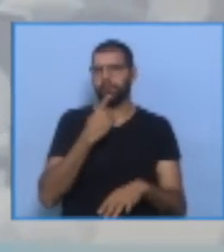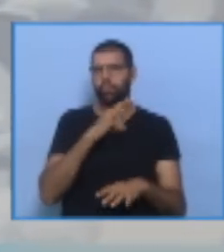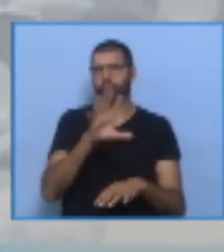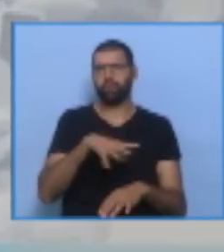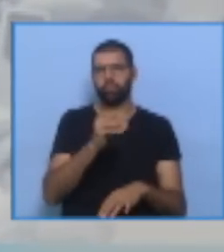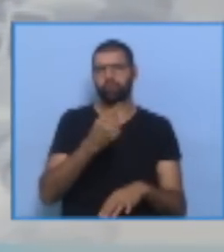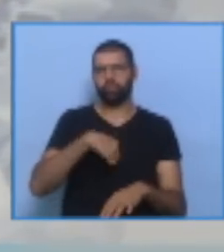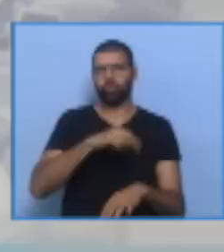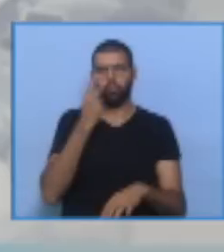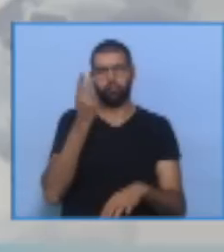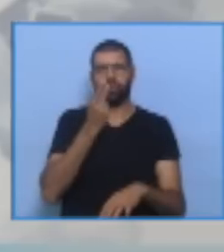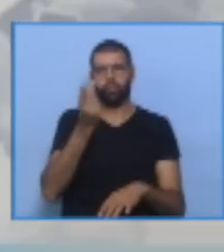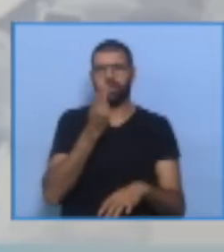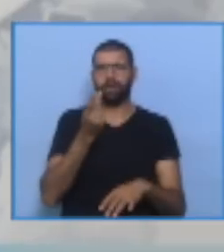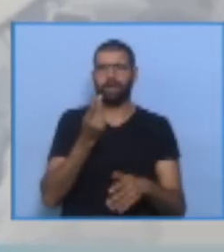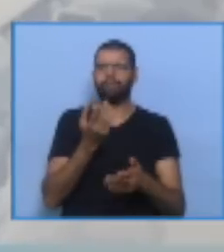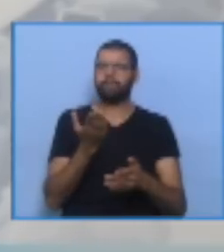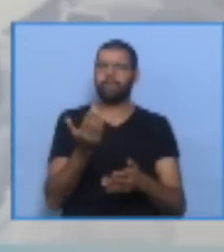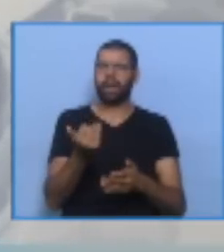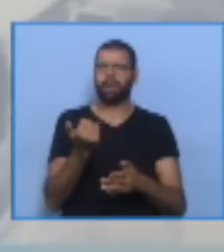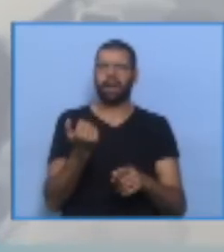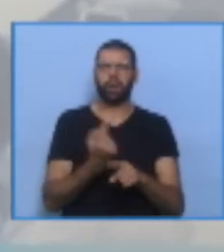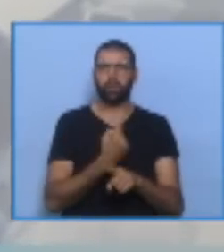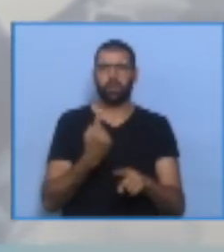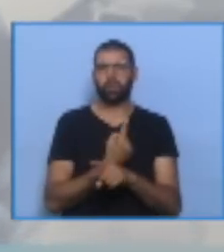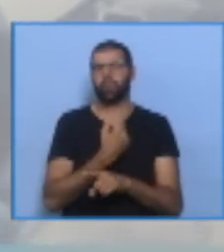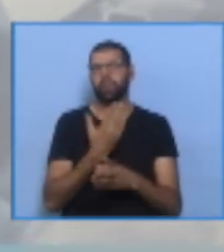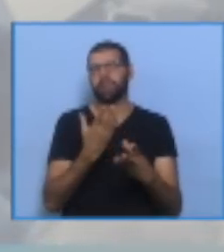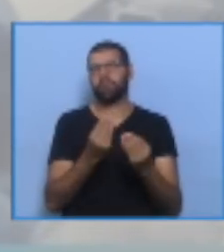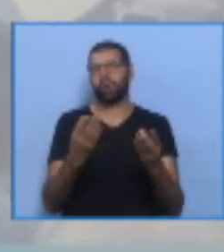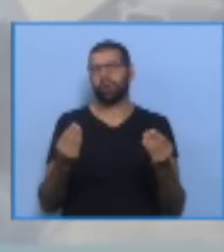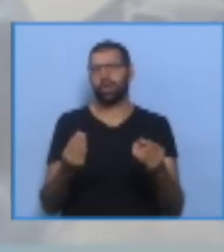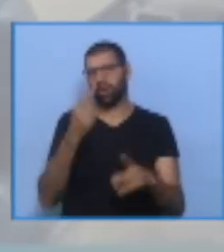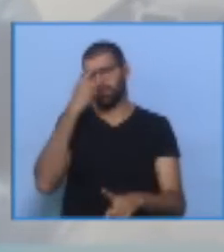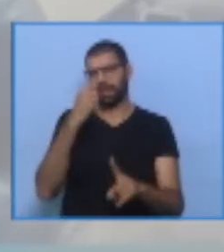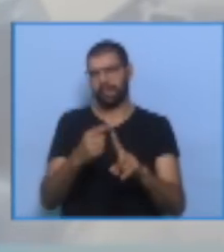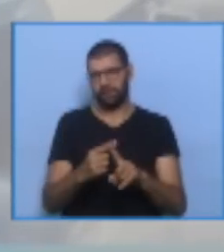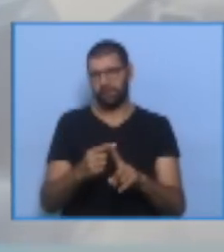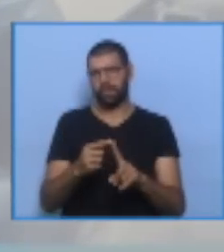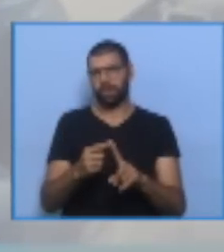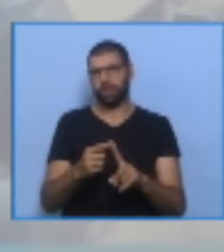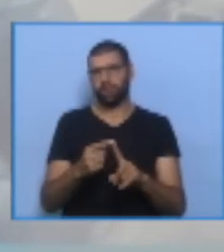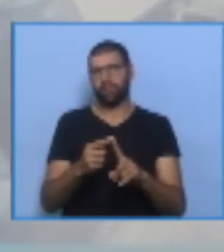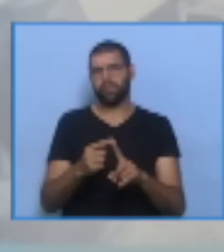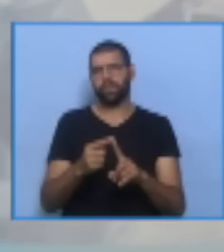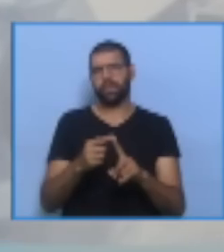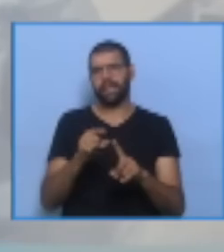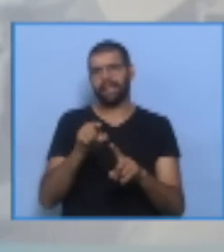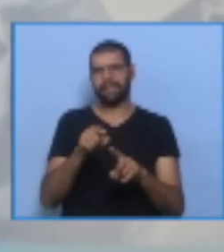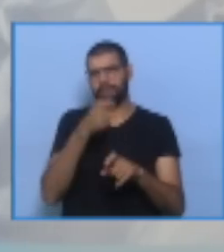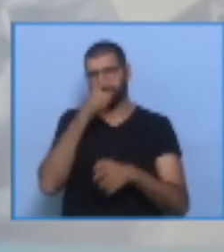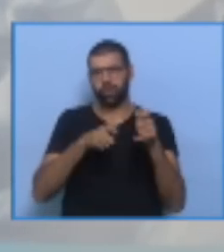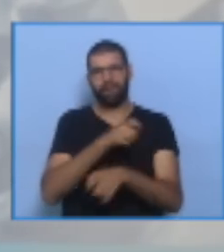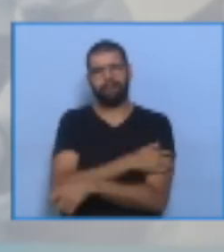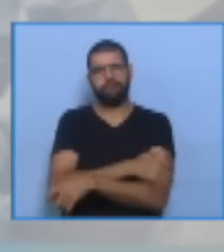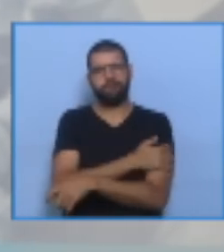em que vivemos tem ainda muito caminho a fazer para eliminar, ao fim e ao cabo, estes mais